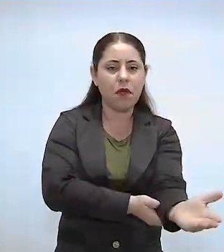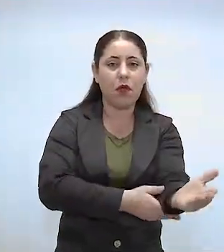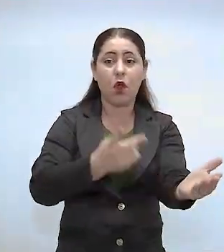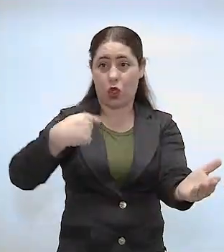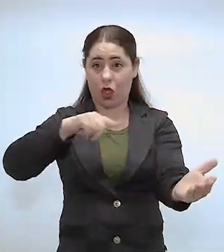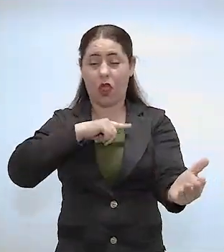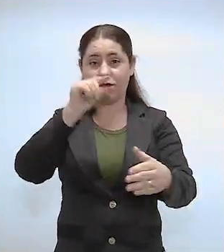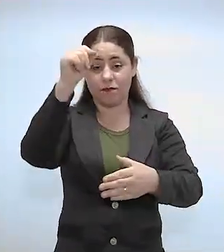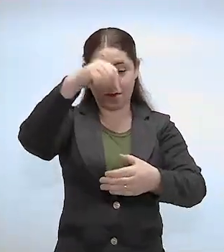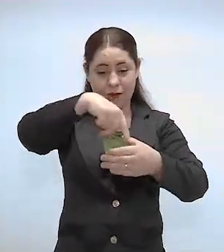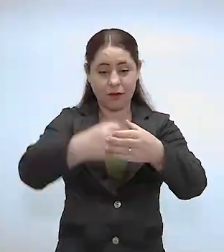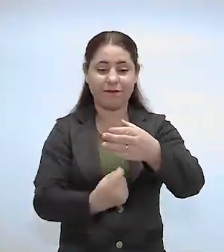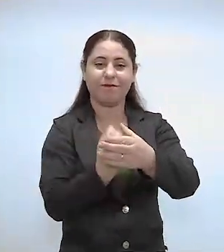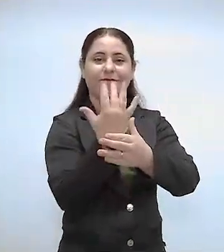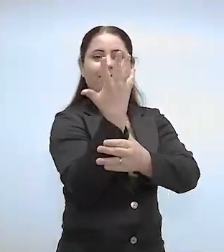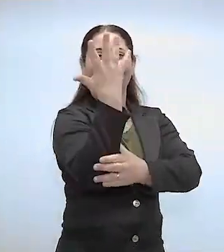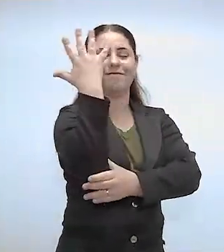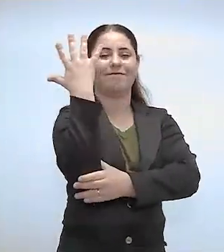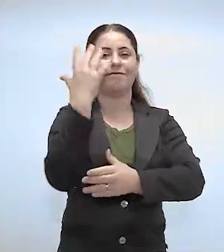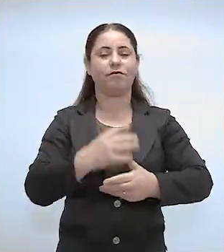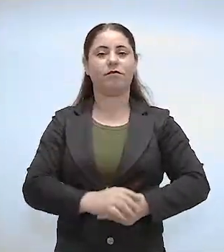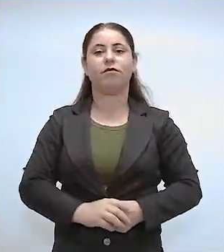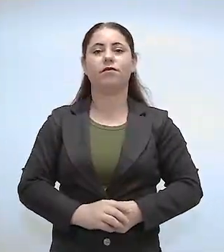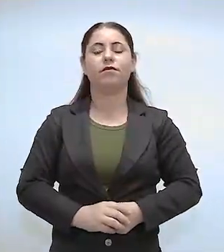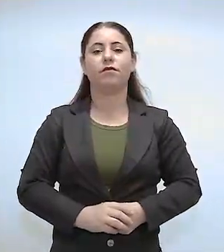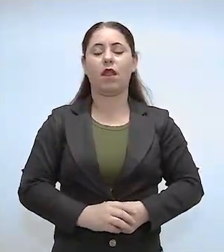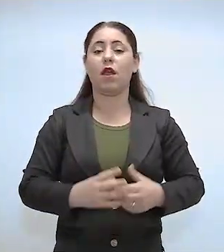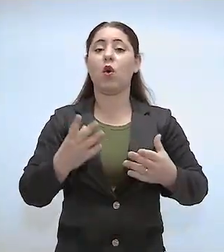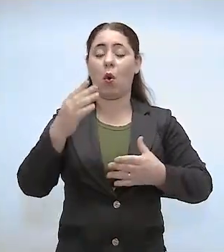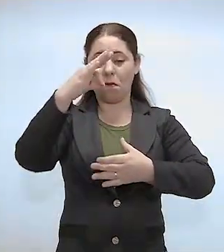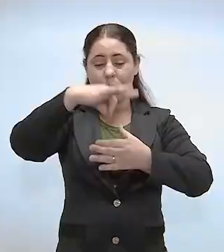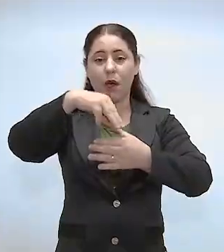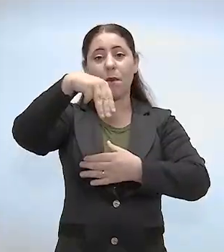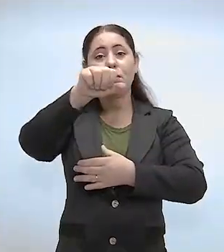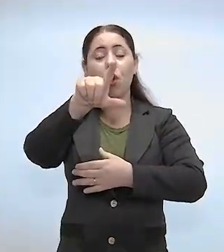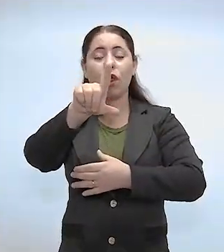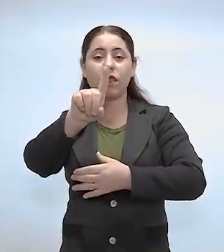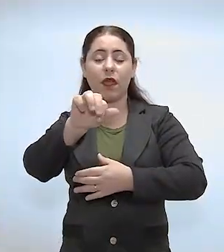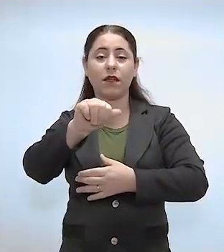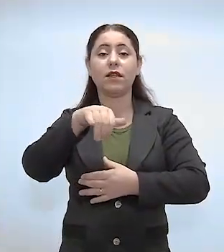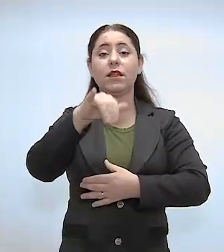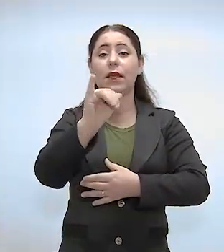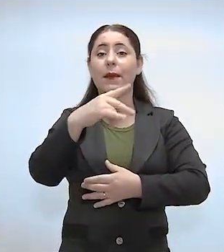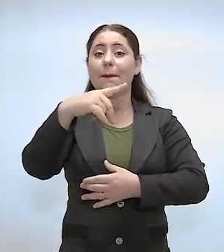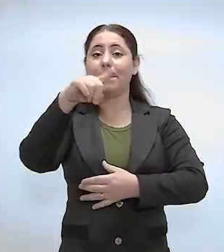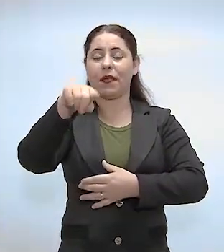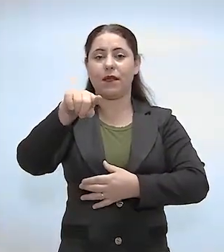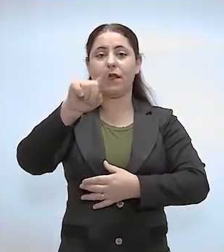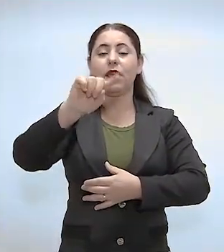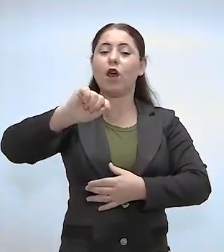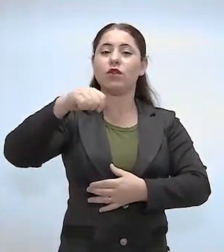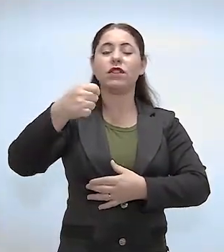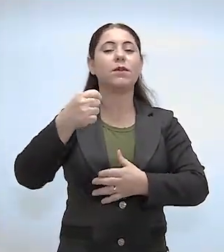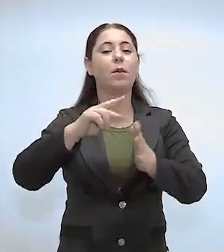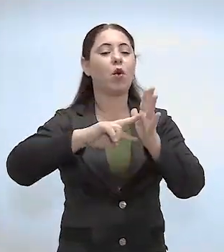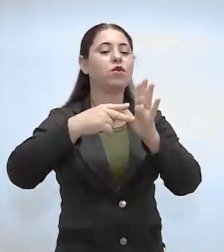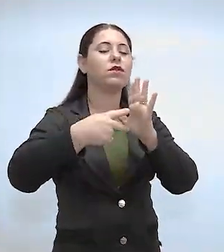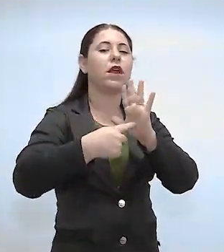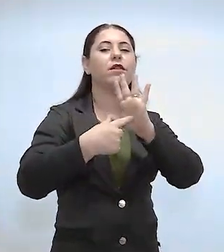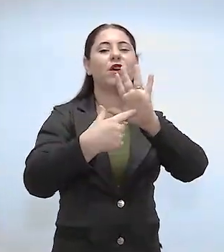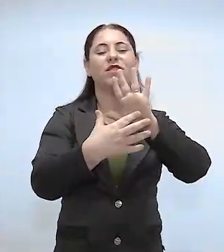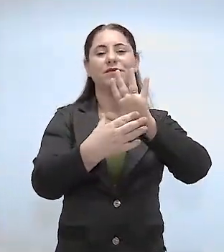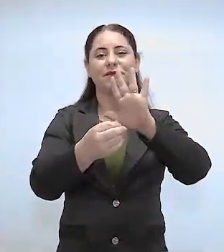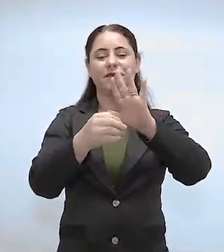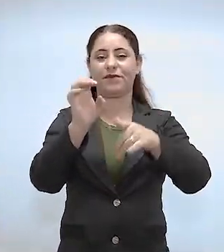reflorestamento e nós estamos fazendo o reflorestamento e com mudas de ipê que é o